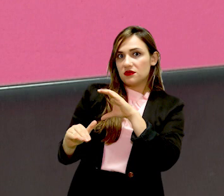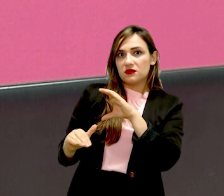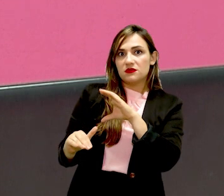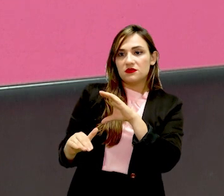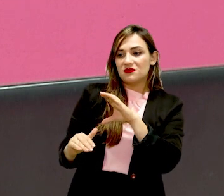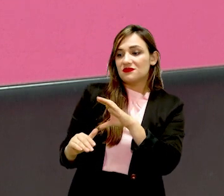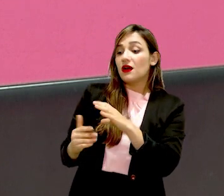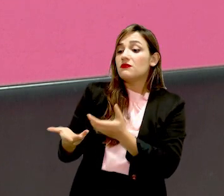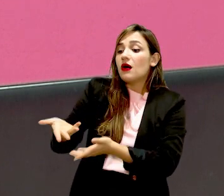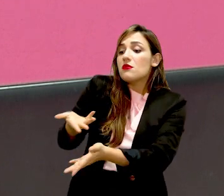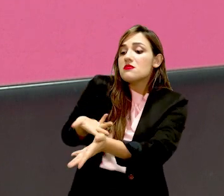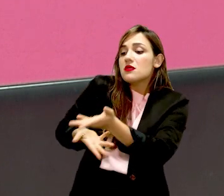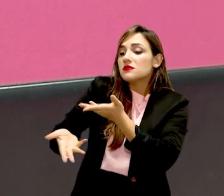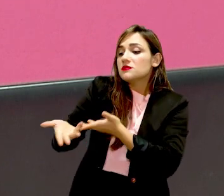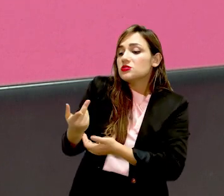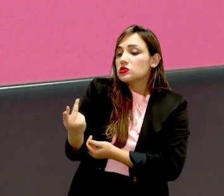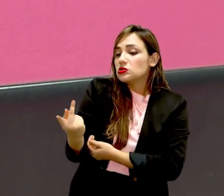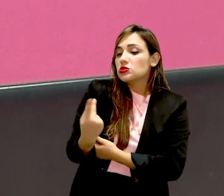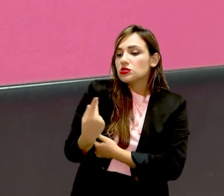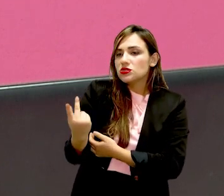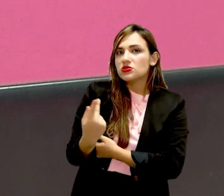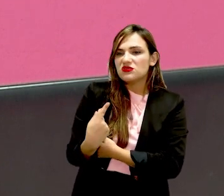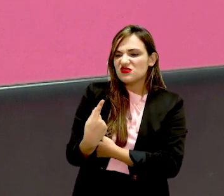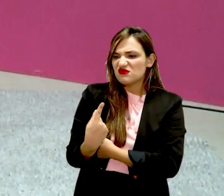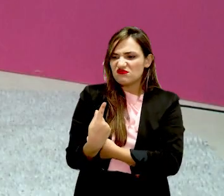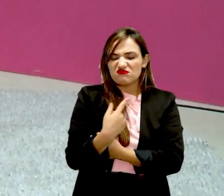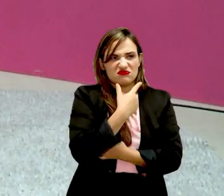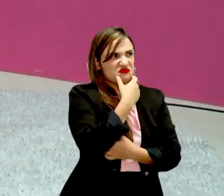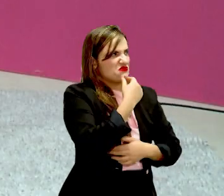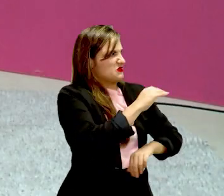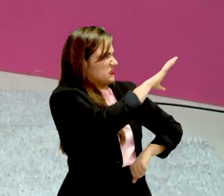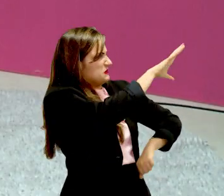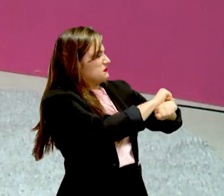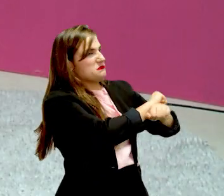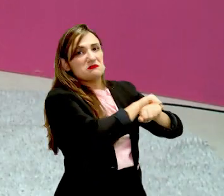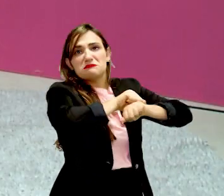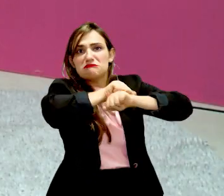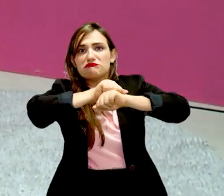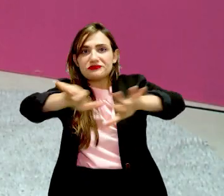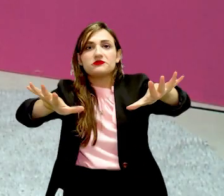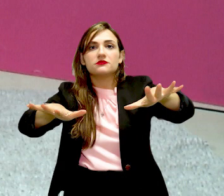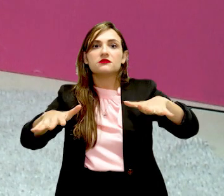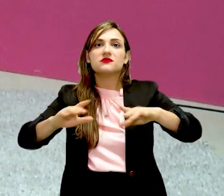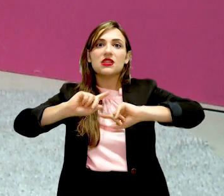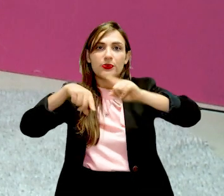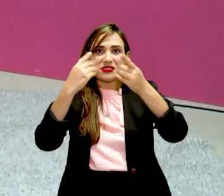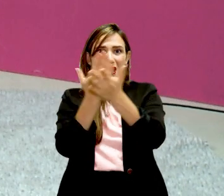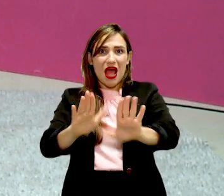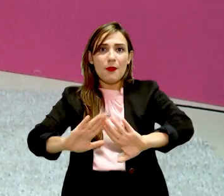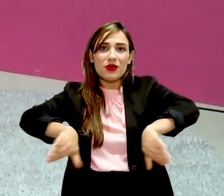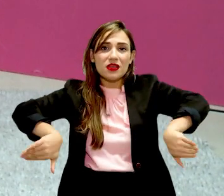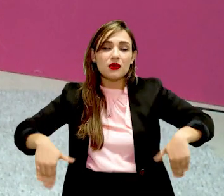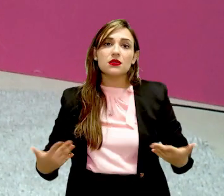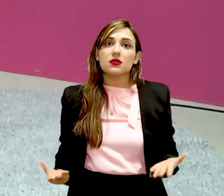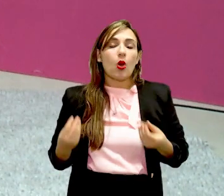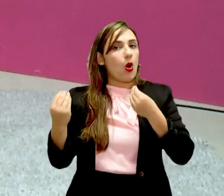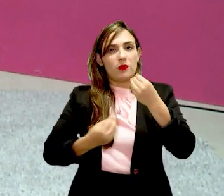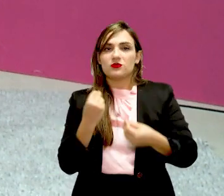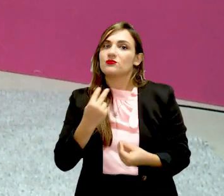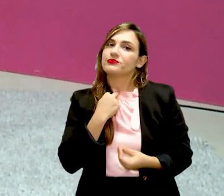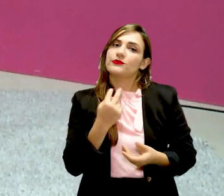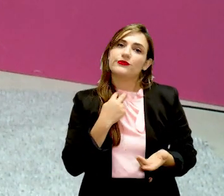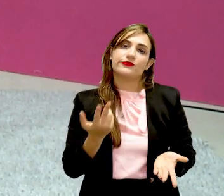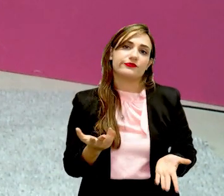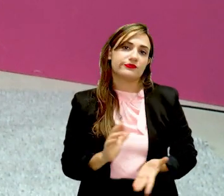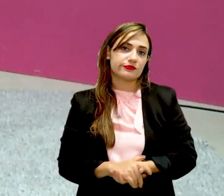Fotografias tiradas ali, de repente, no momento íntimo do casal, seja exposto, mas é preciso tomar cuidado. E, doutora Jaqueline,